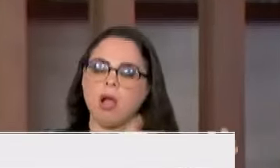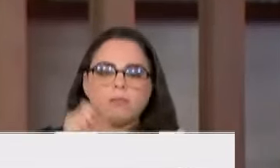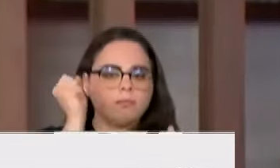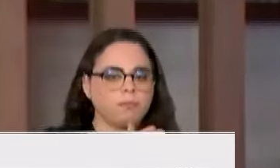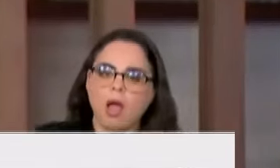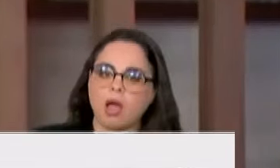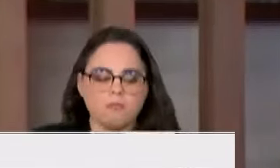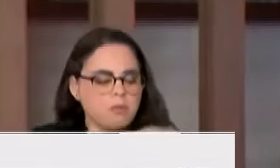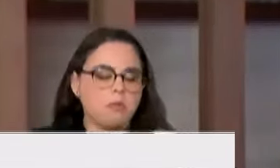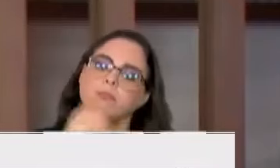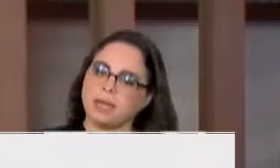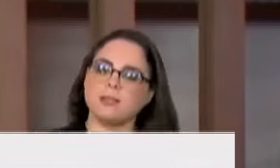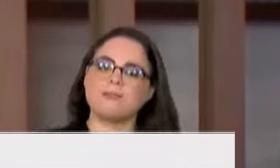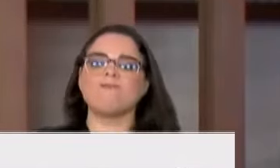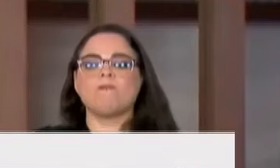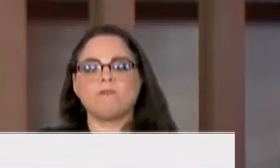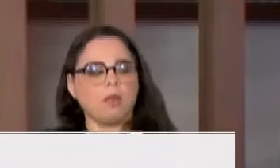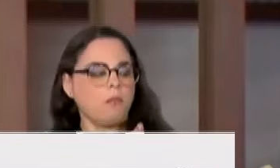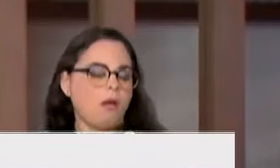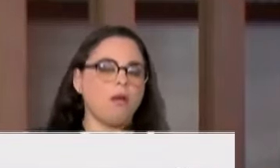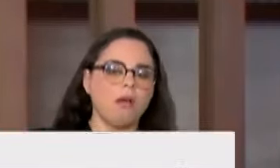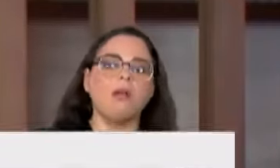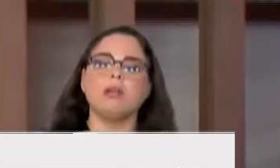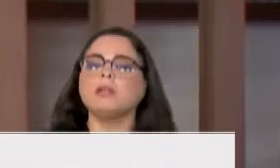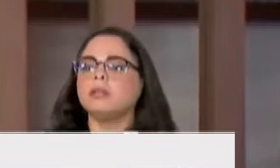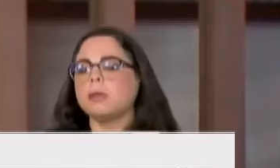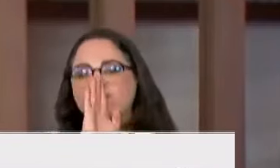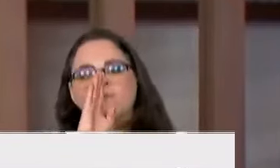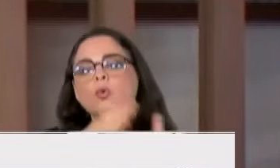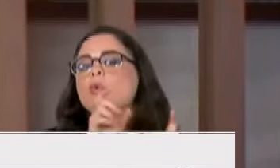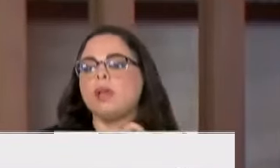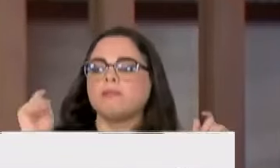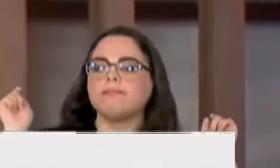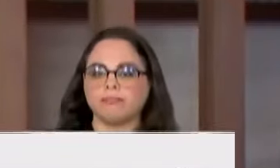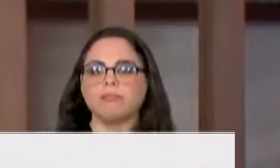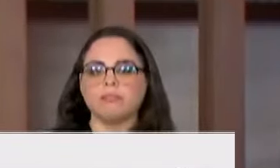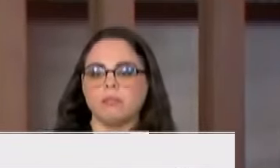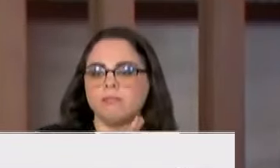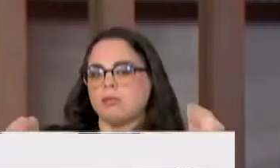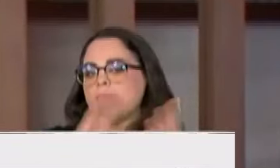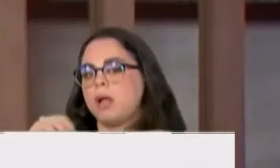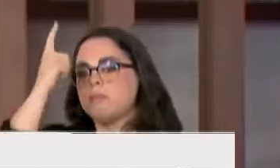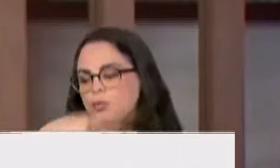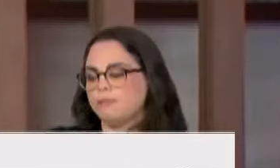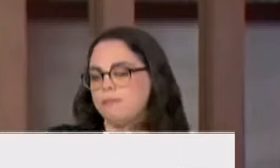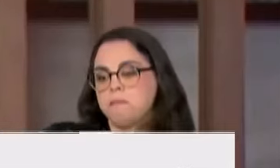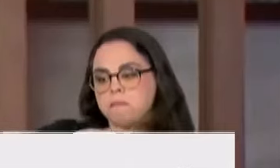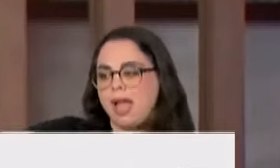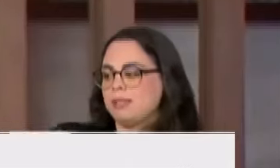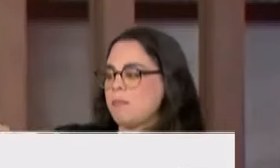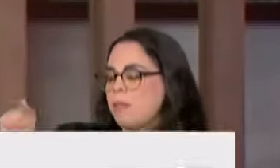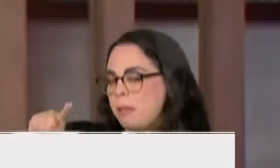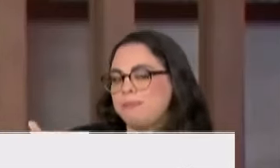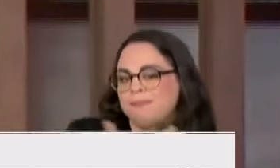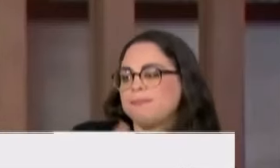de uma negociação entre as partes e, sobretudo, a possibilidade de evacuação de nacionais de terceiros países